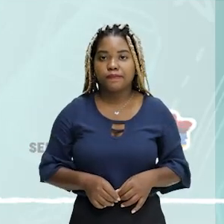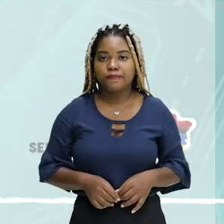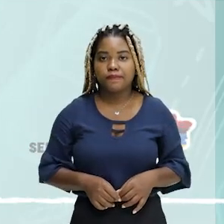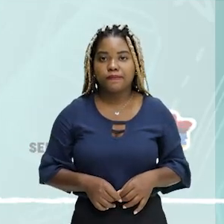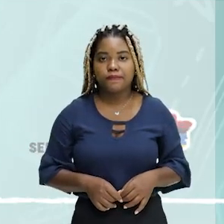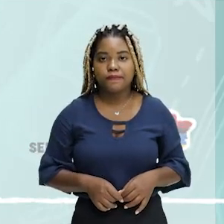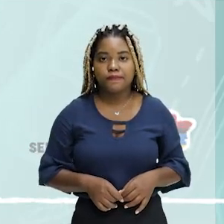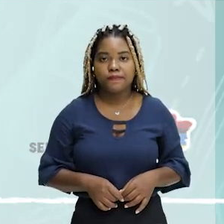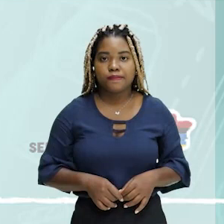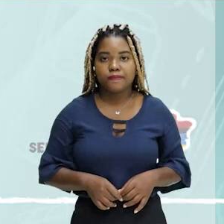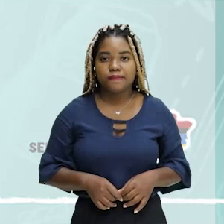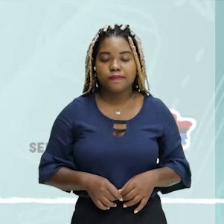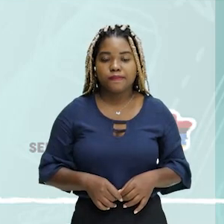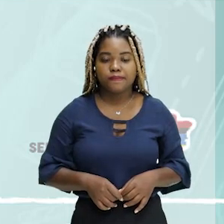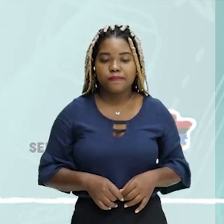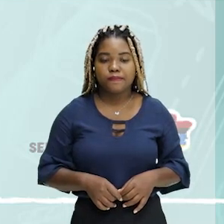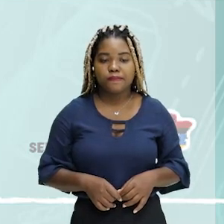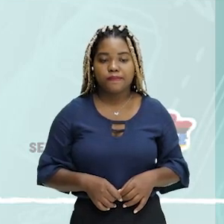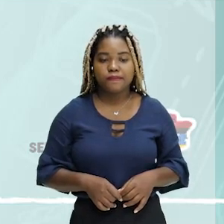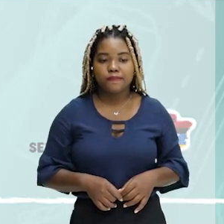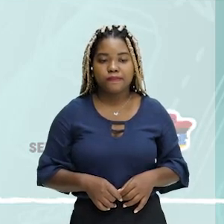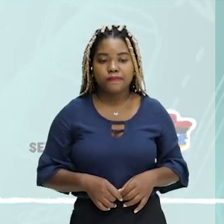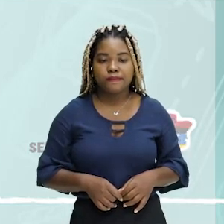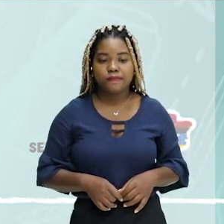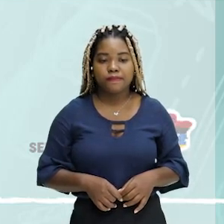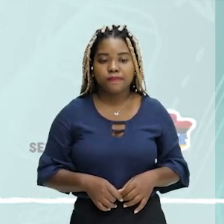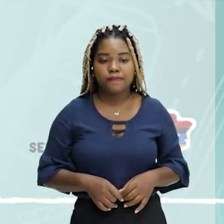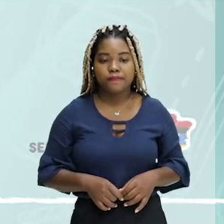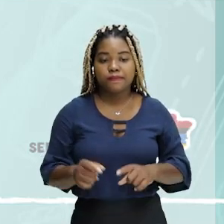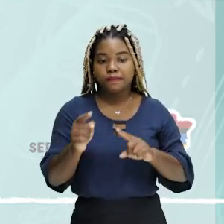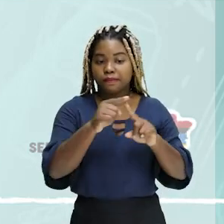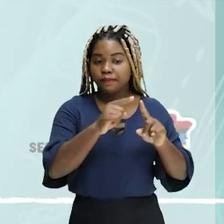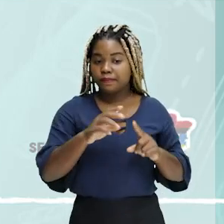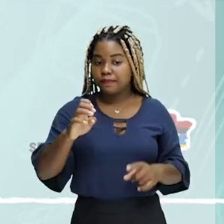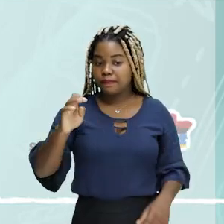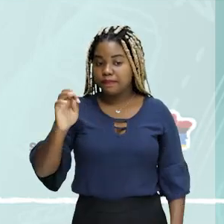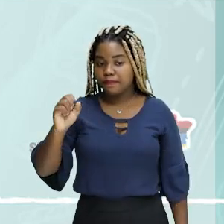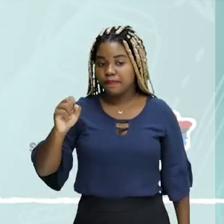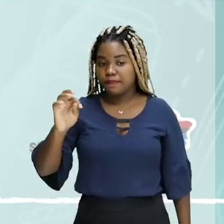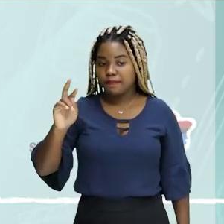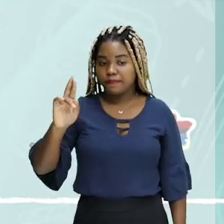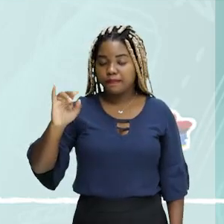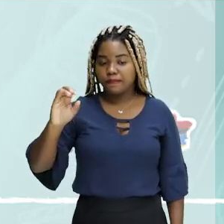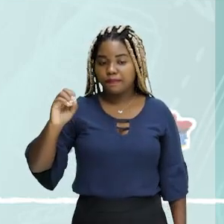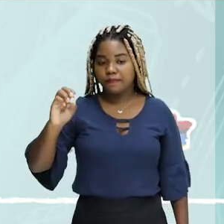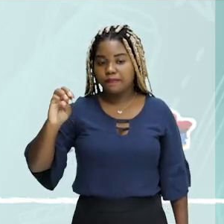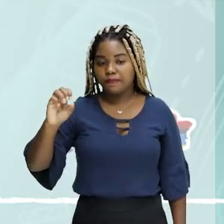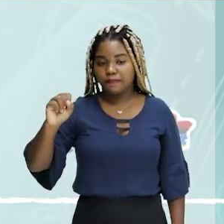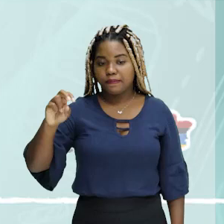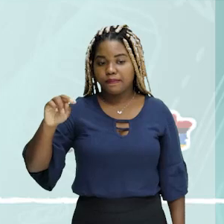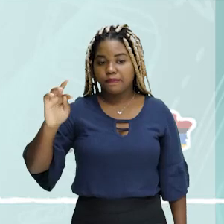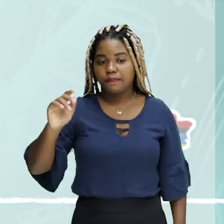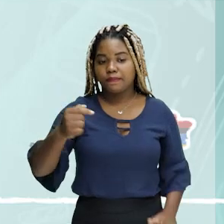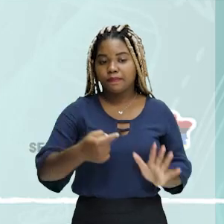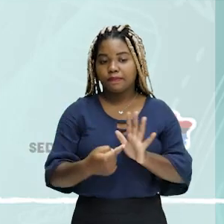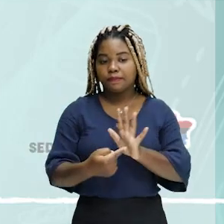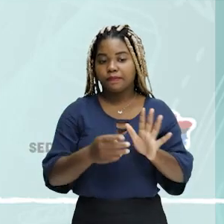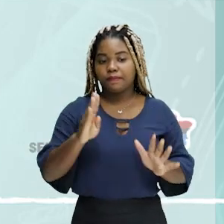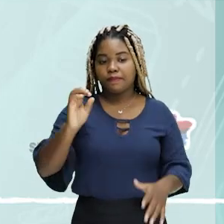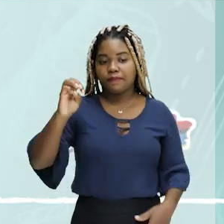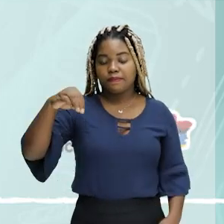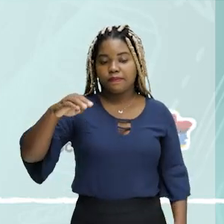beleza? Considerando essas estruturas químicas, o tipo de estereoisomeria apresentada pelo